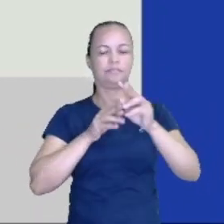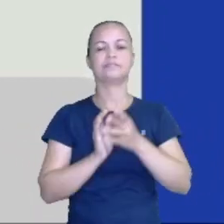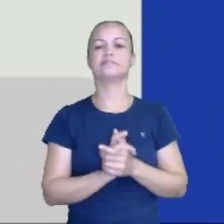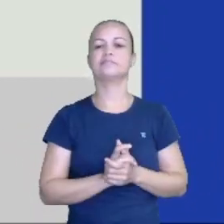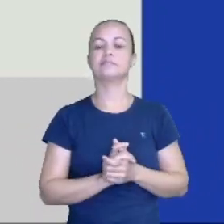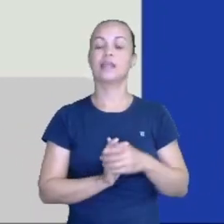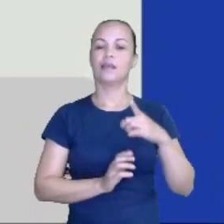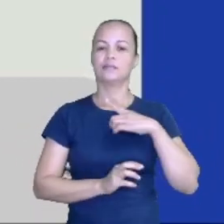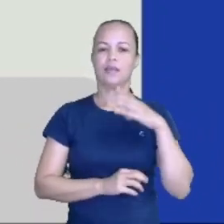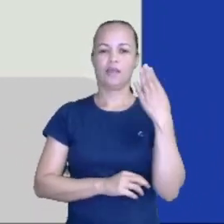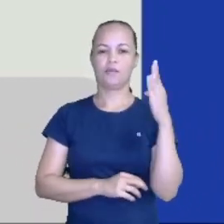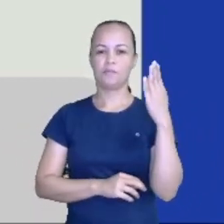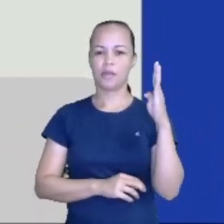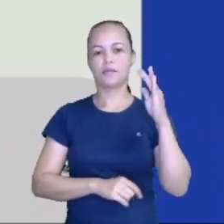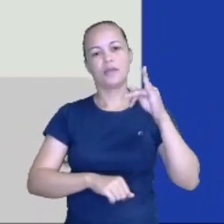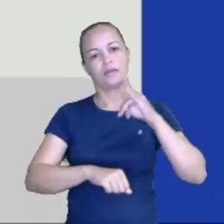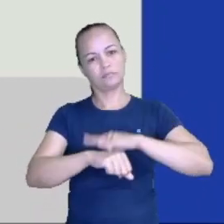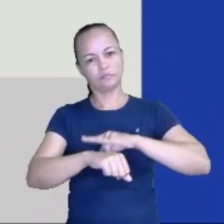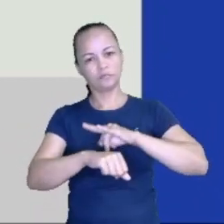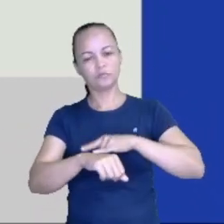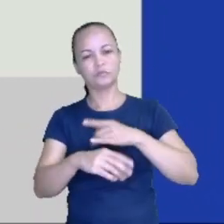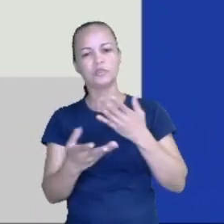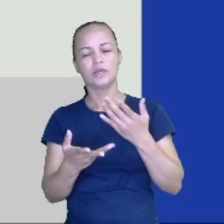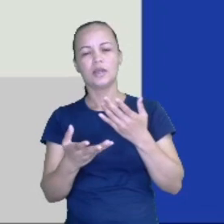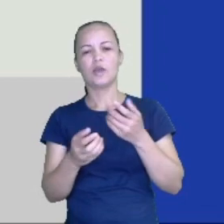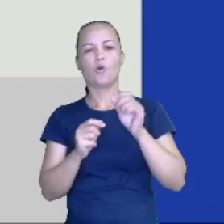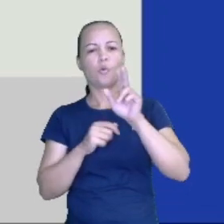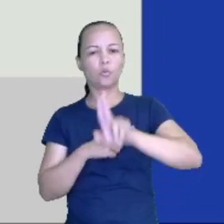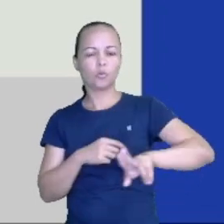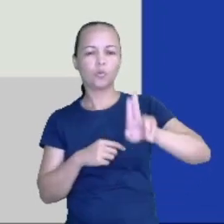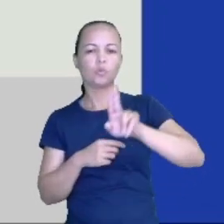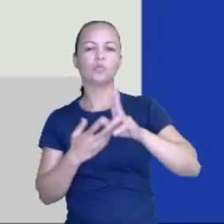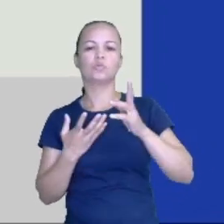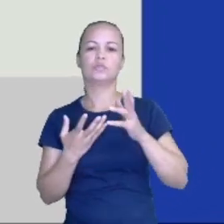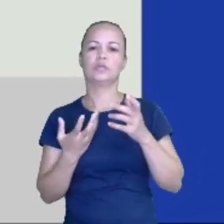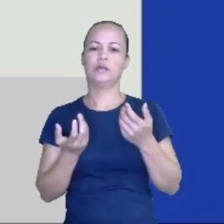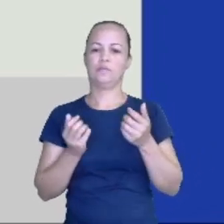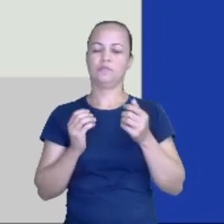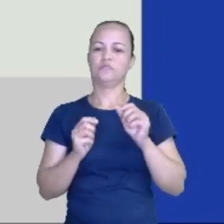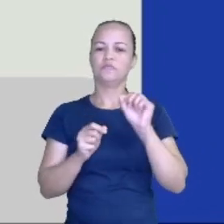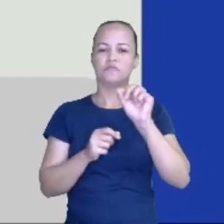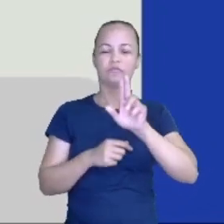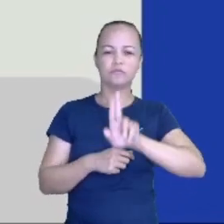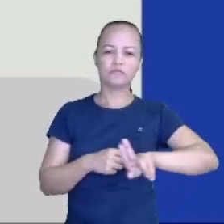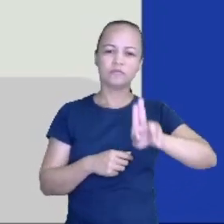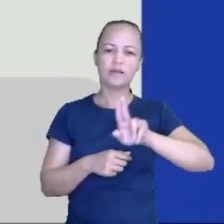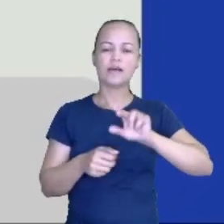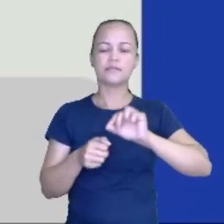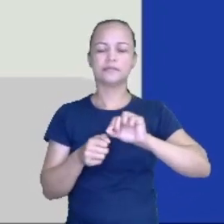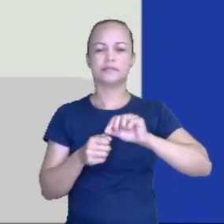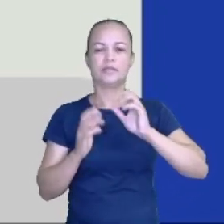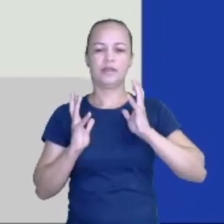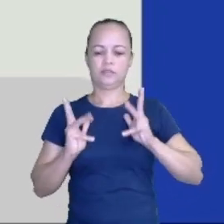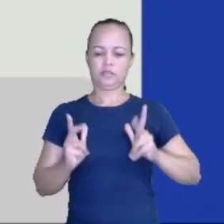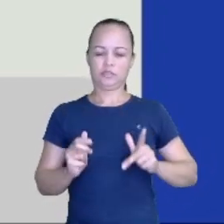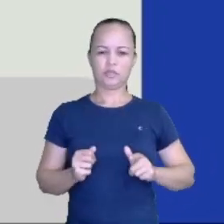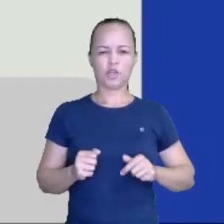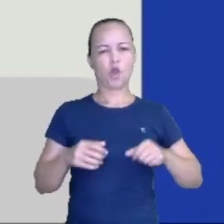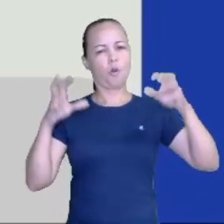Tem o banheiro, onde a gente usa, né, para fazer a nossa higienização, tomar aquele banho